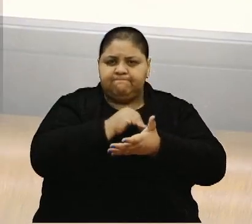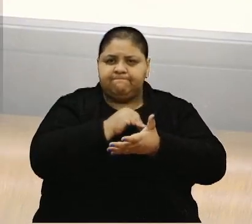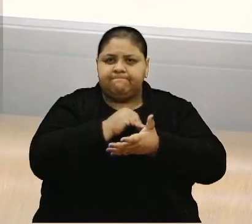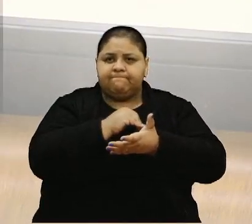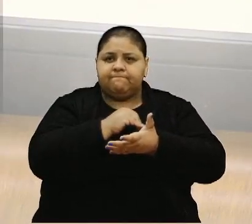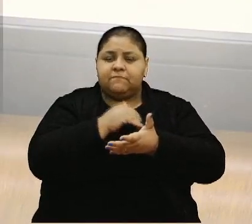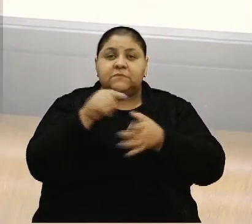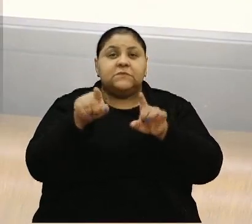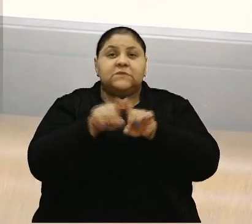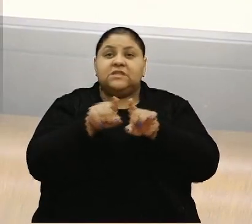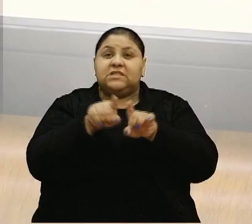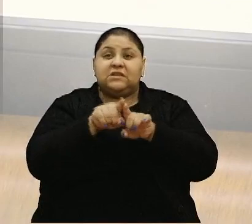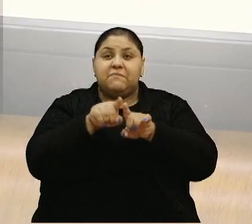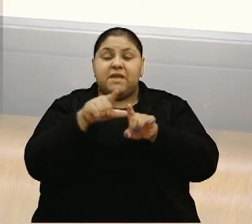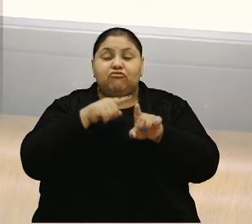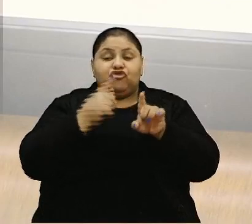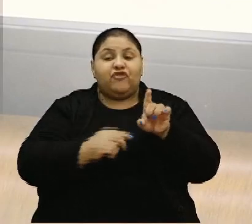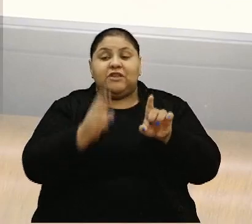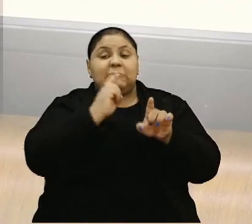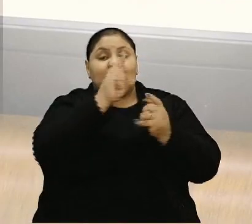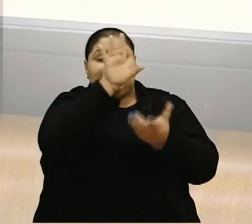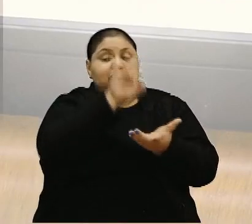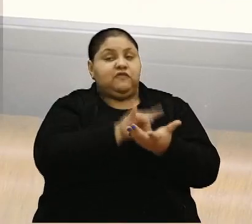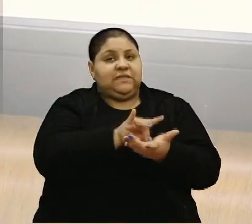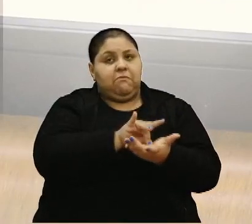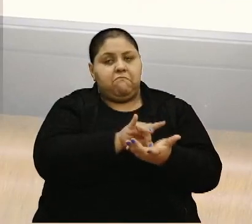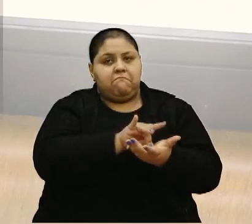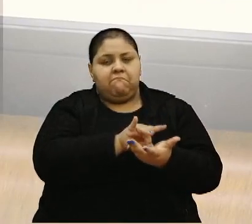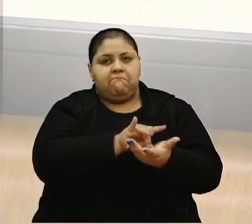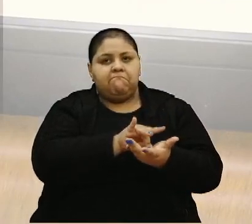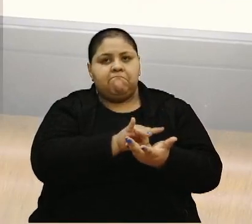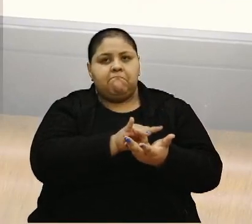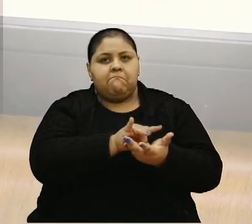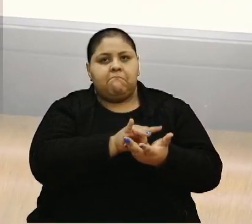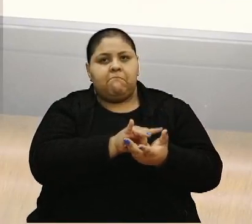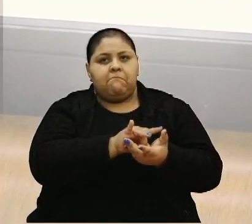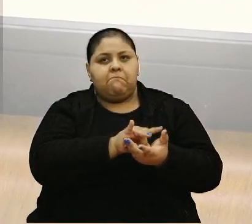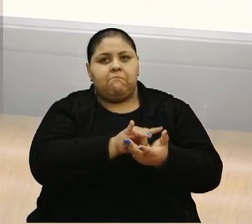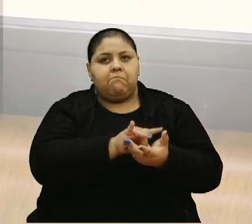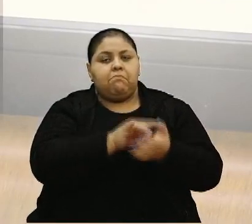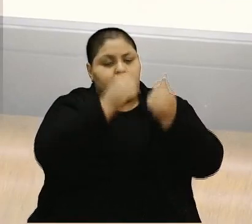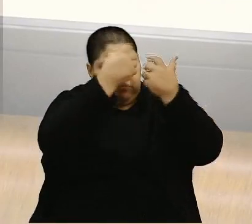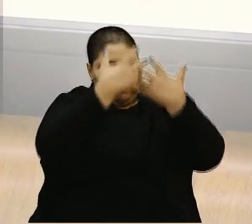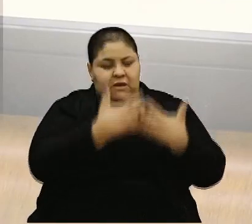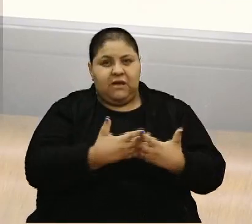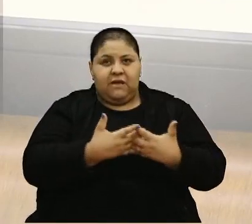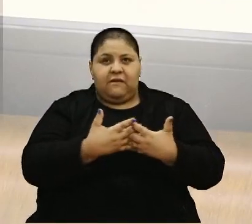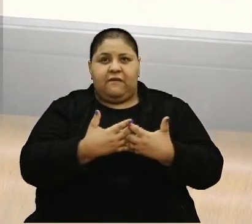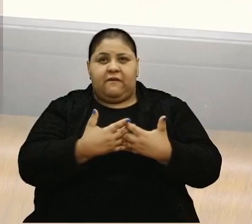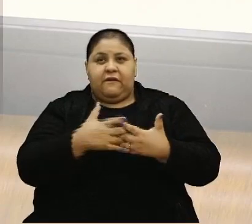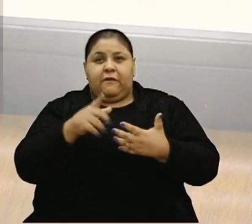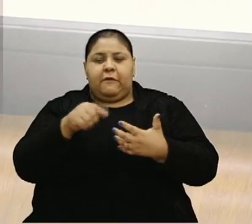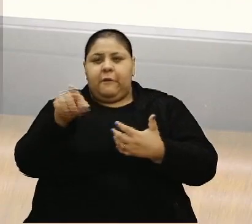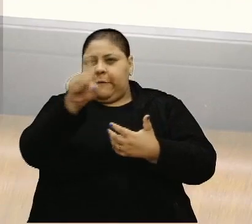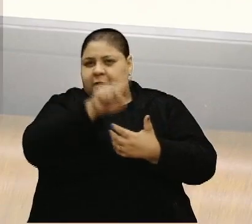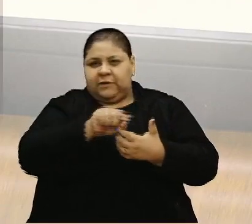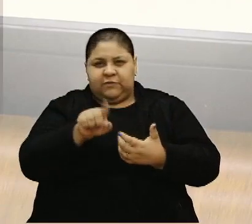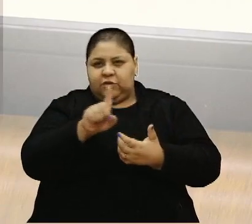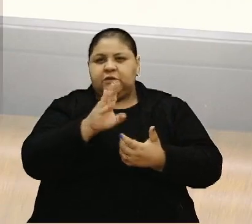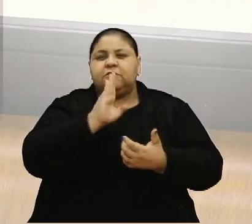e eu também não tive uma resposta concreta até agora, porque foi bem esse relato mesmo. Este barranco aí, para quem não conhece, é